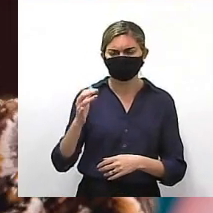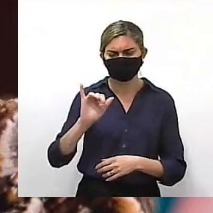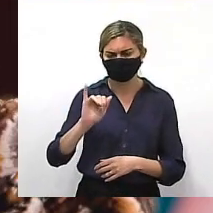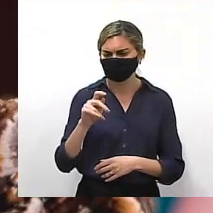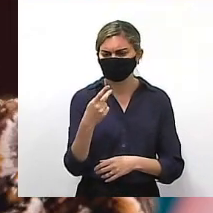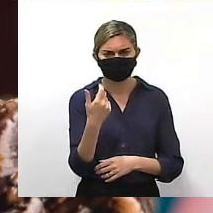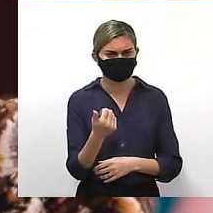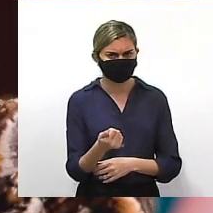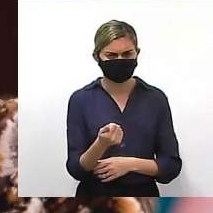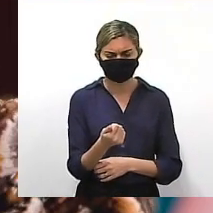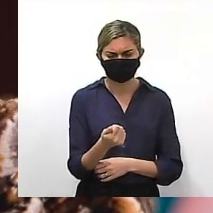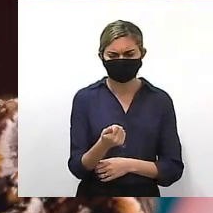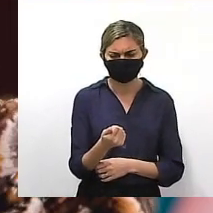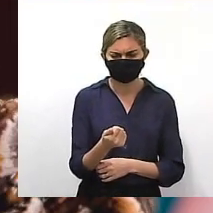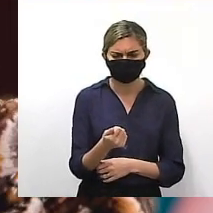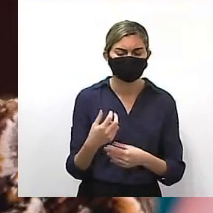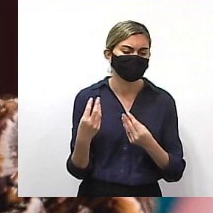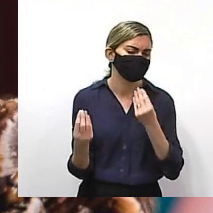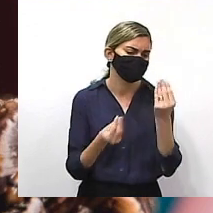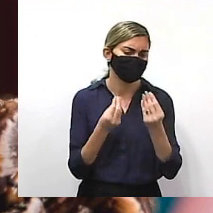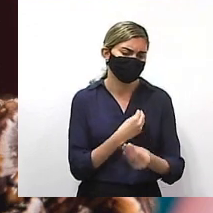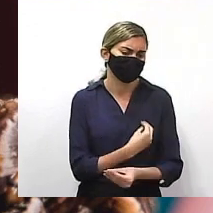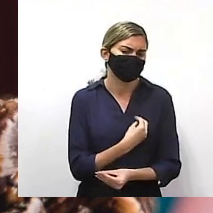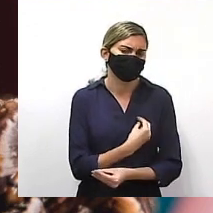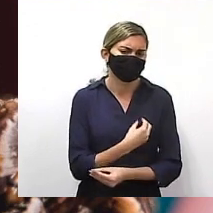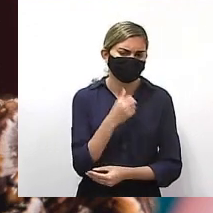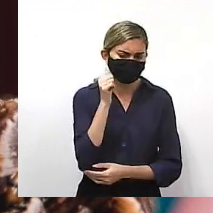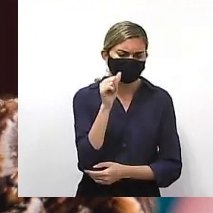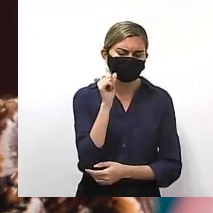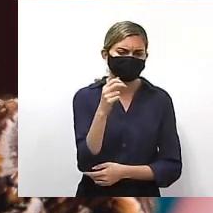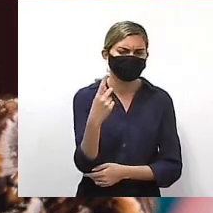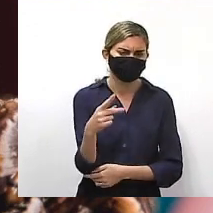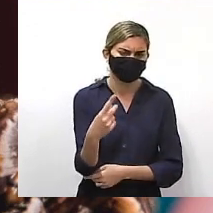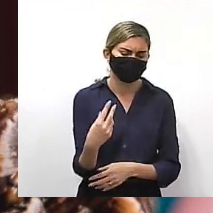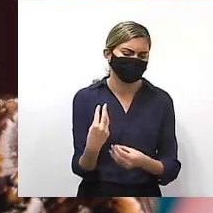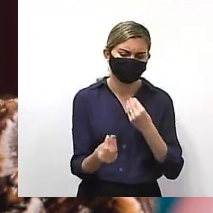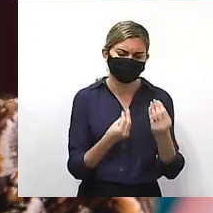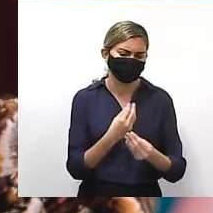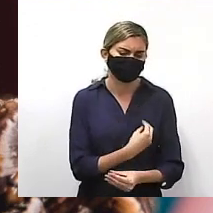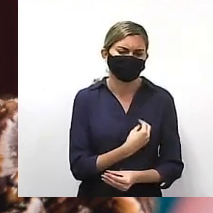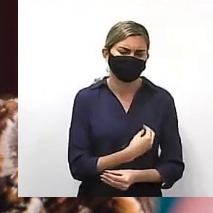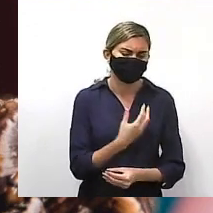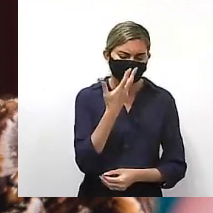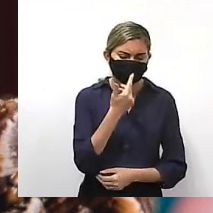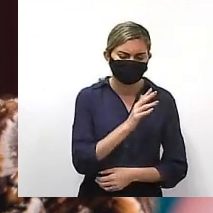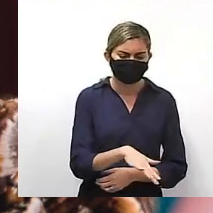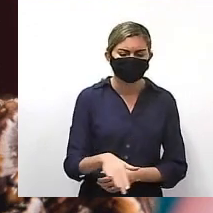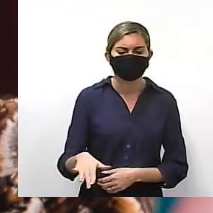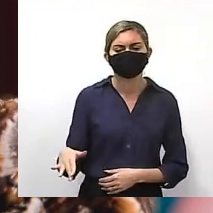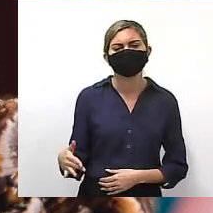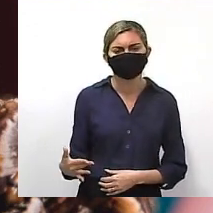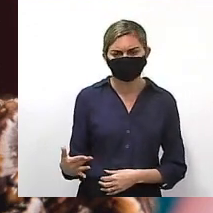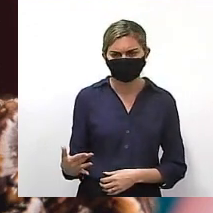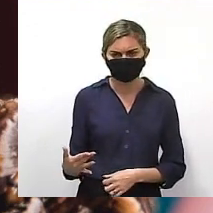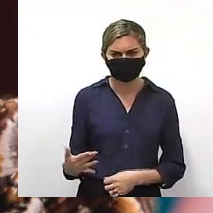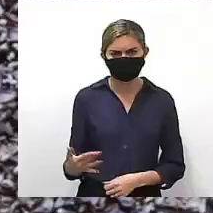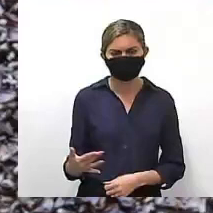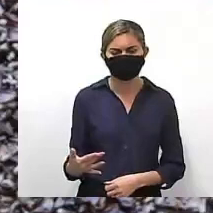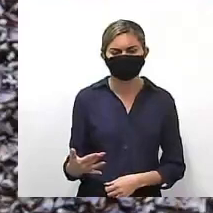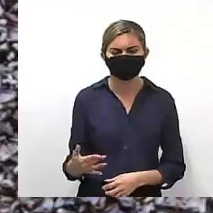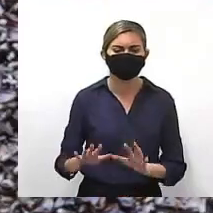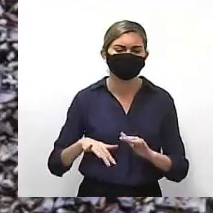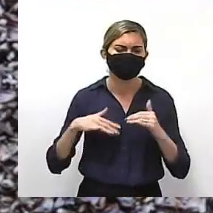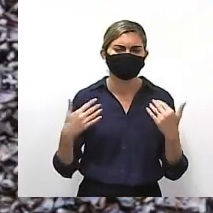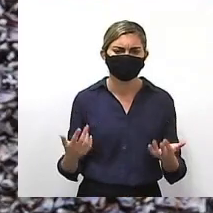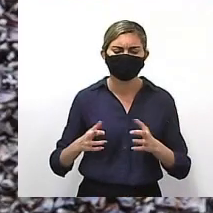ilha? Como vivem essas mulheres? Como vivem essas crianças? Qual